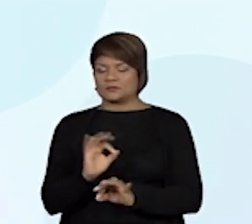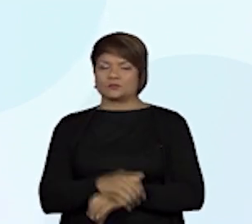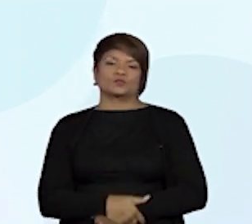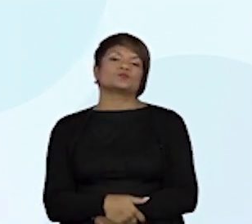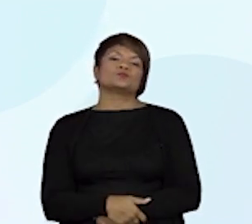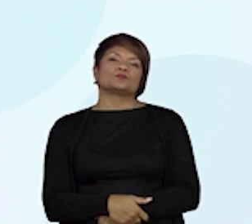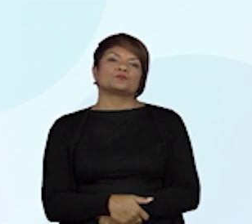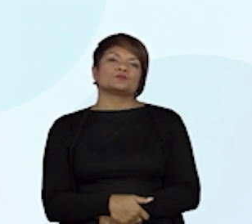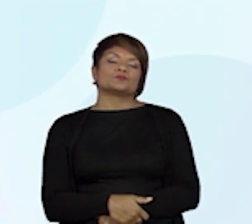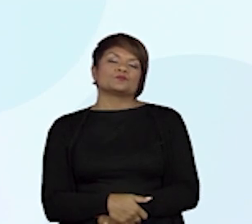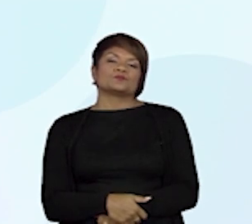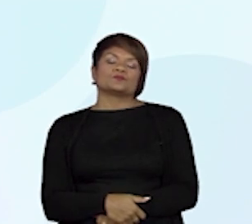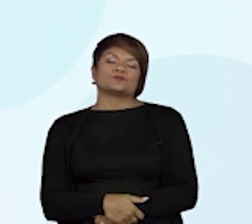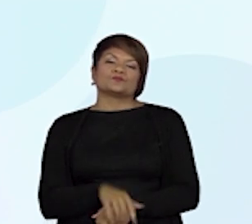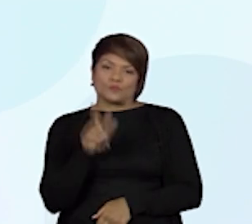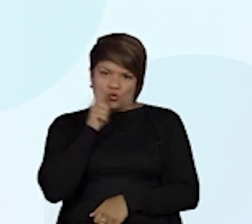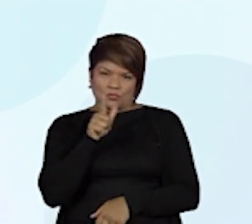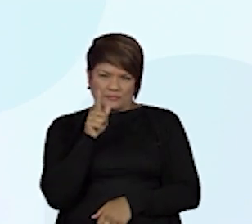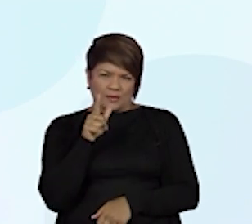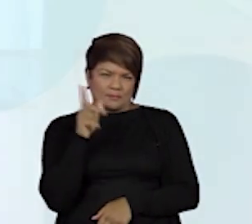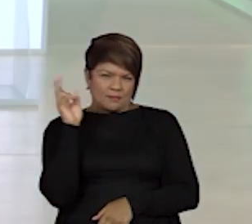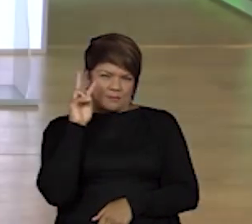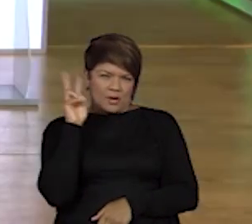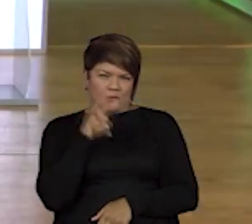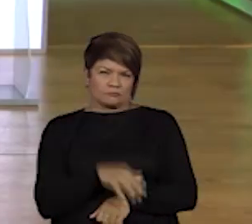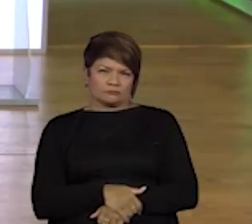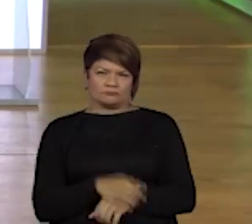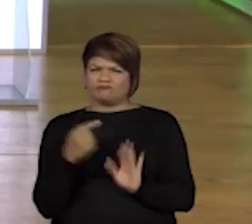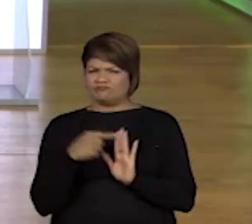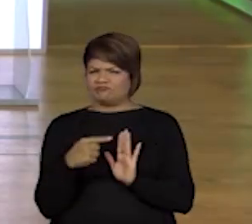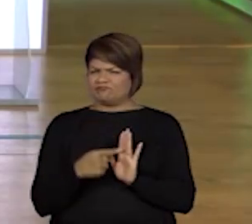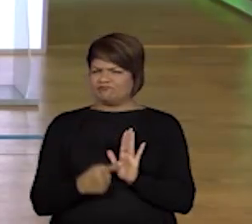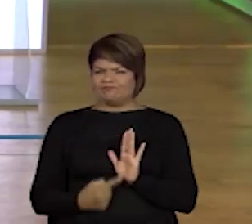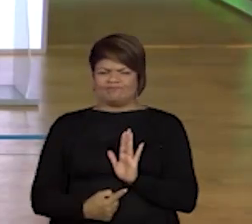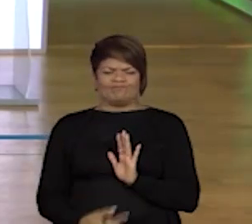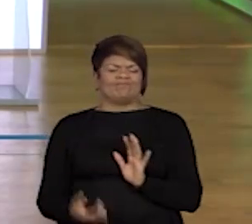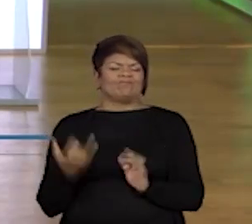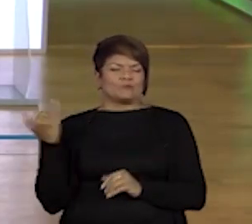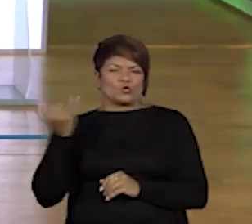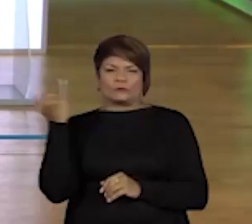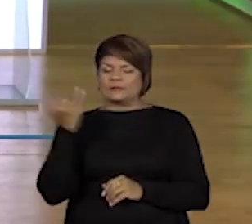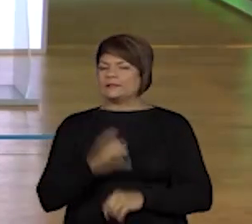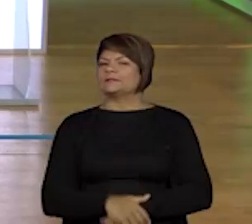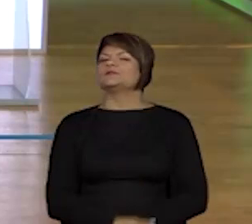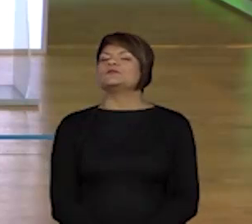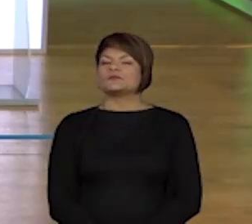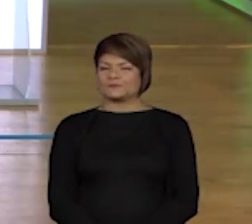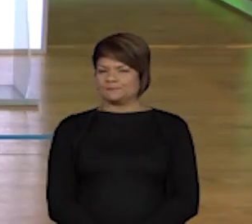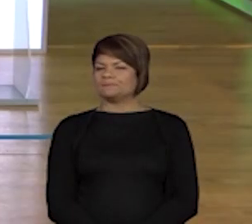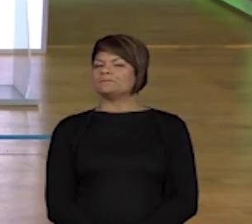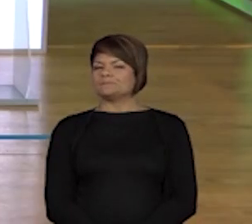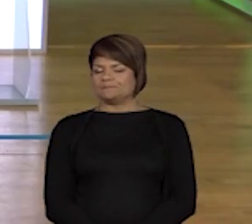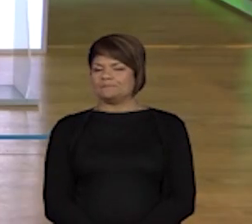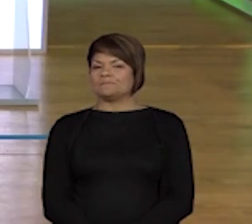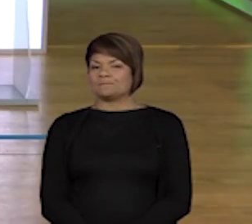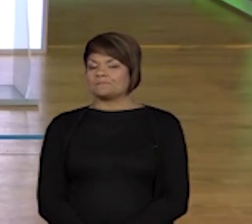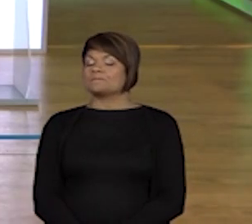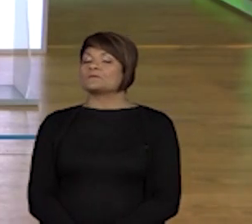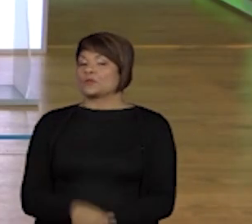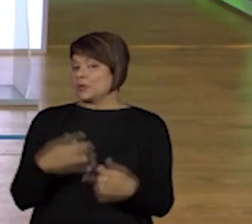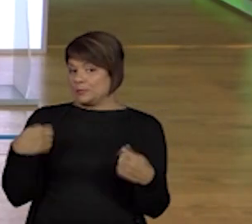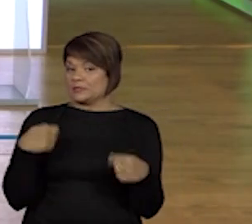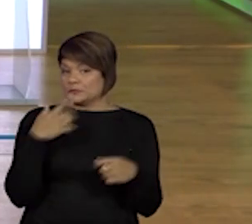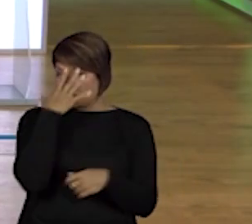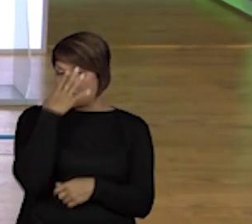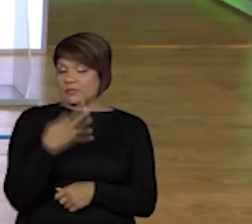pessoal? Será que eles conseguem lembrar? A gente fez tantas marcações importantes. Verdade. Que era bem esses momentos que a gente precisava dessa compreensão